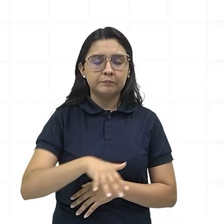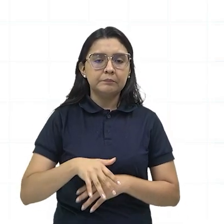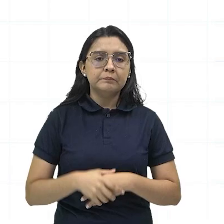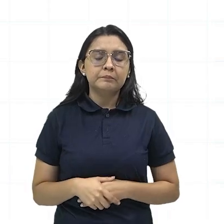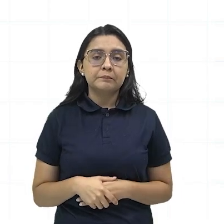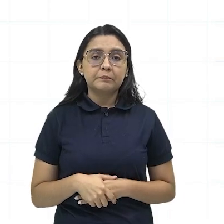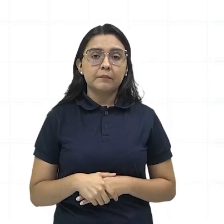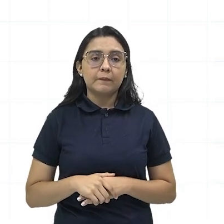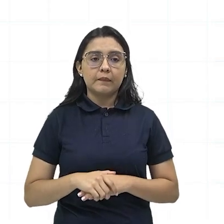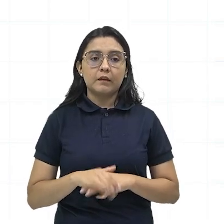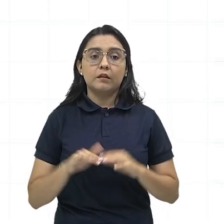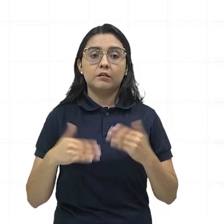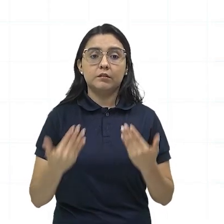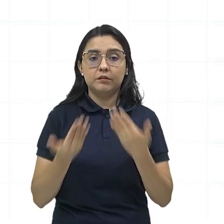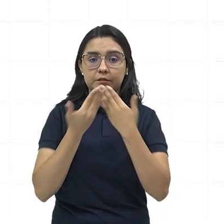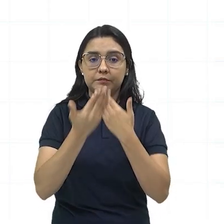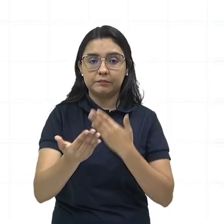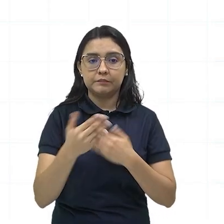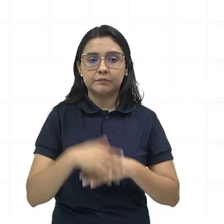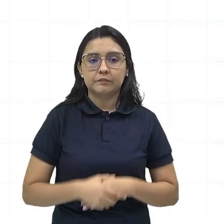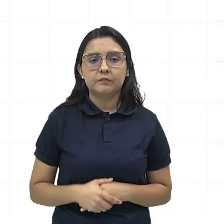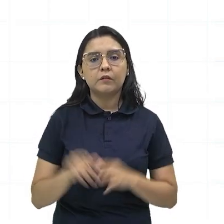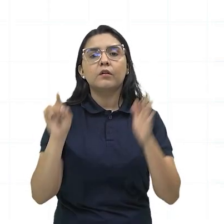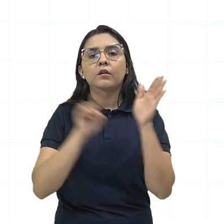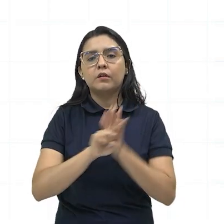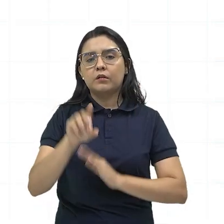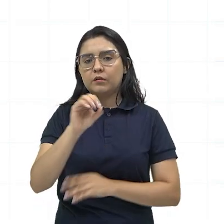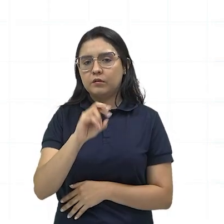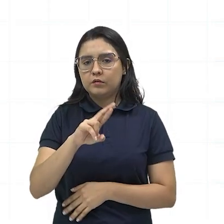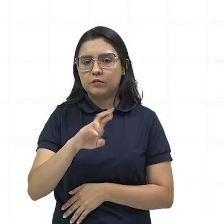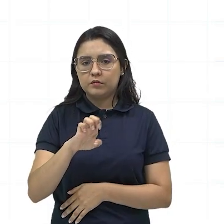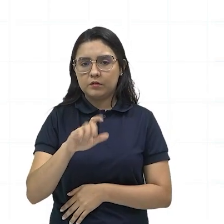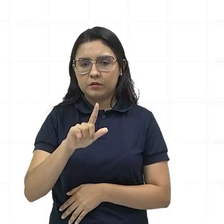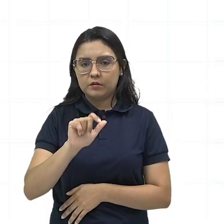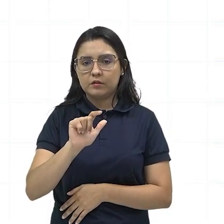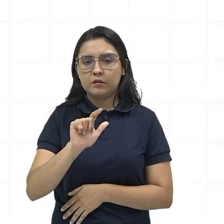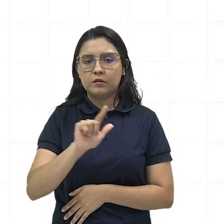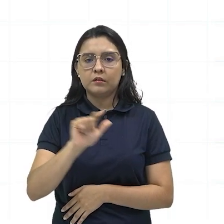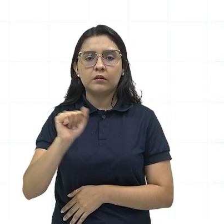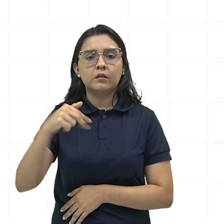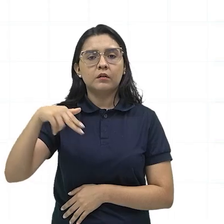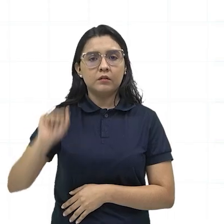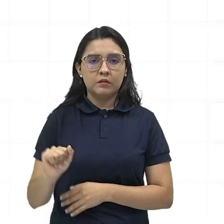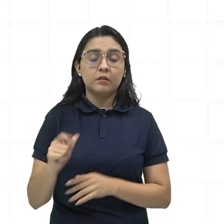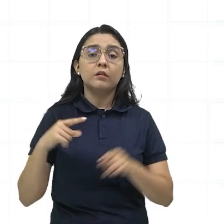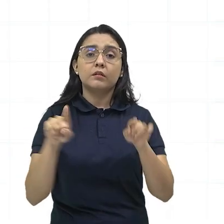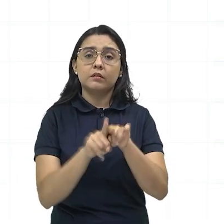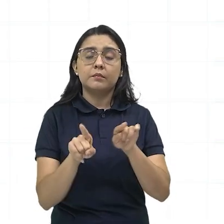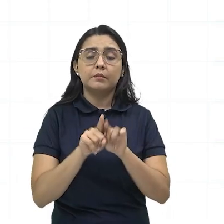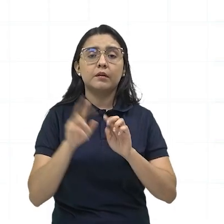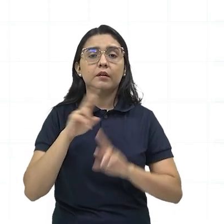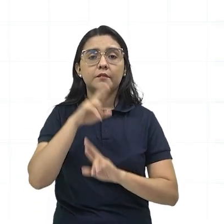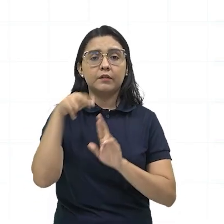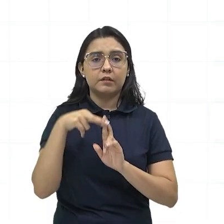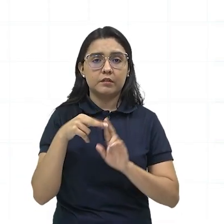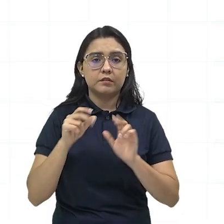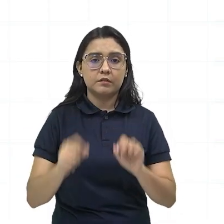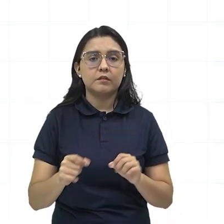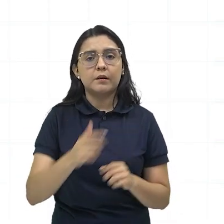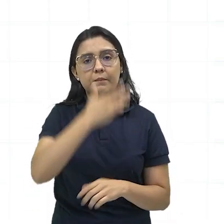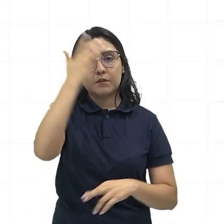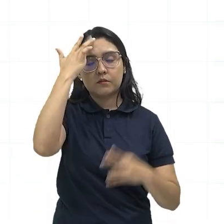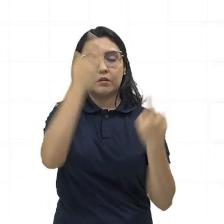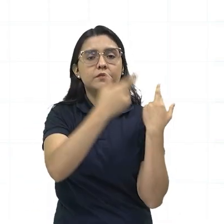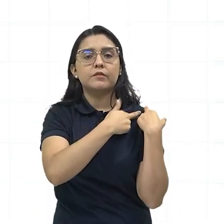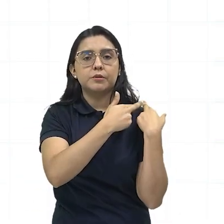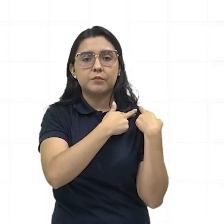avenida, né? Continuando, vou perguntar para a Orelhana. Olha aqui a referência que a gente viu também lá no texto, né? A pessoa responsável, a Orelhana